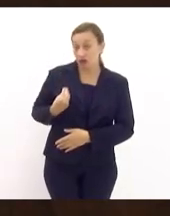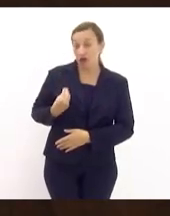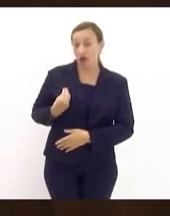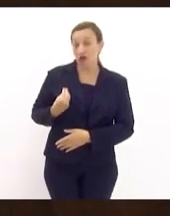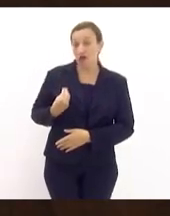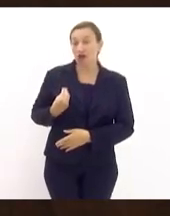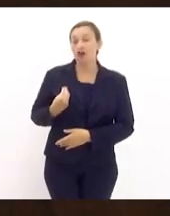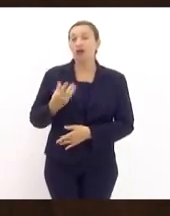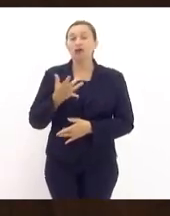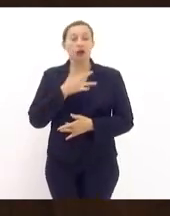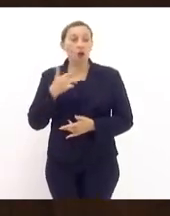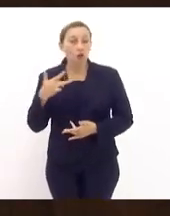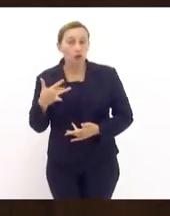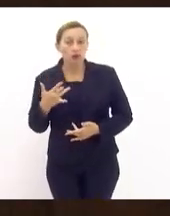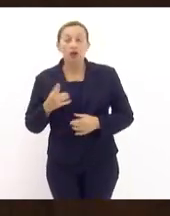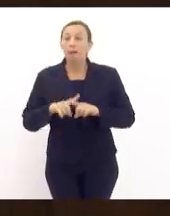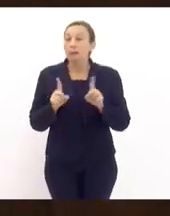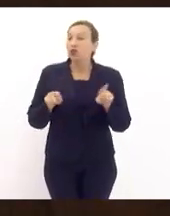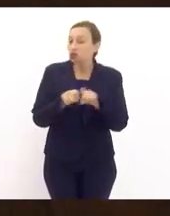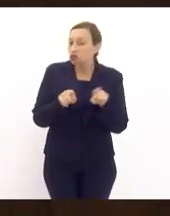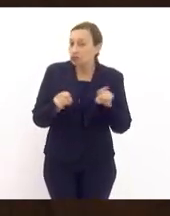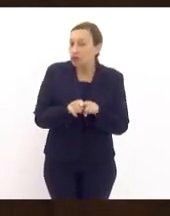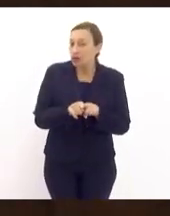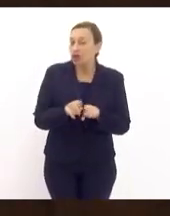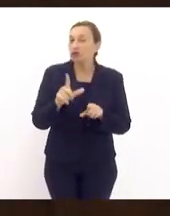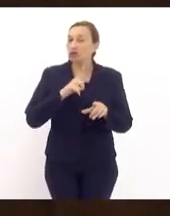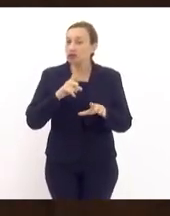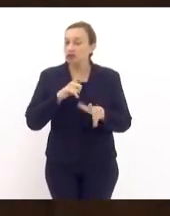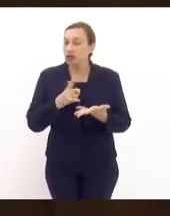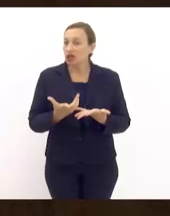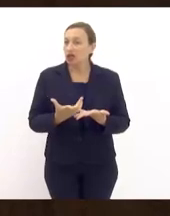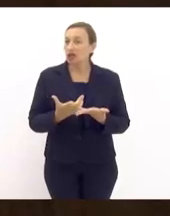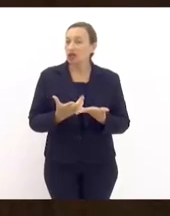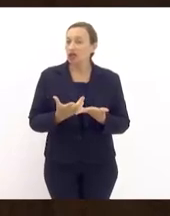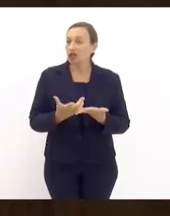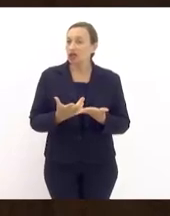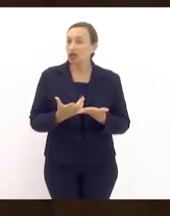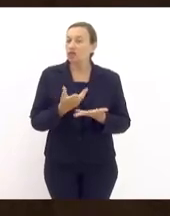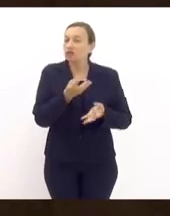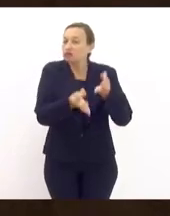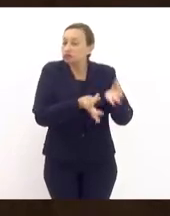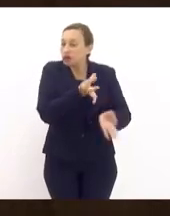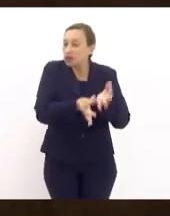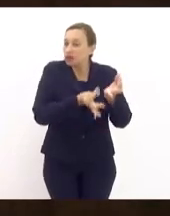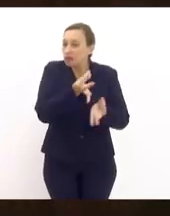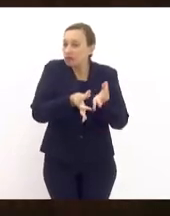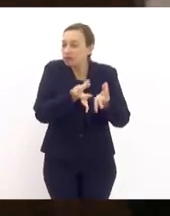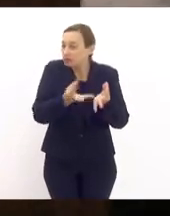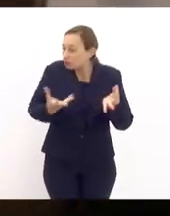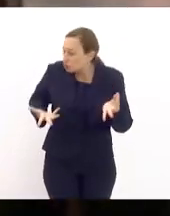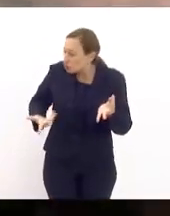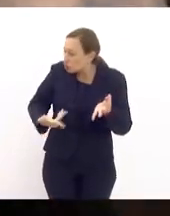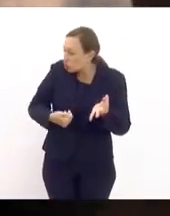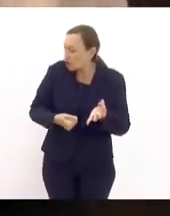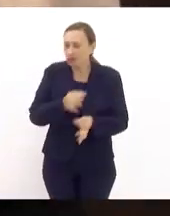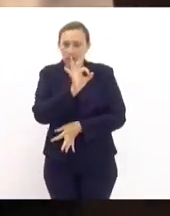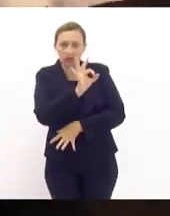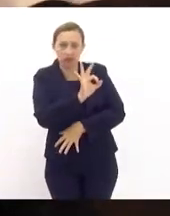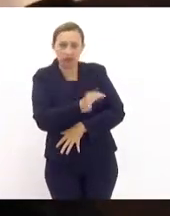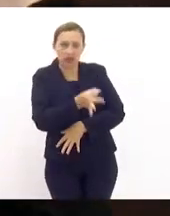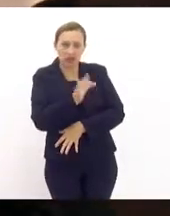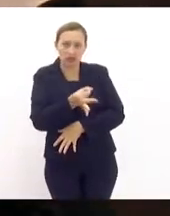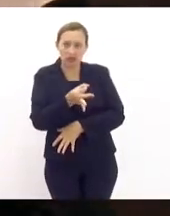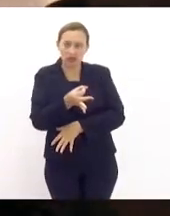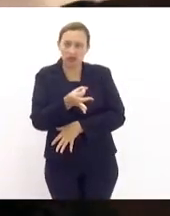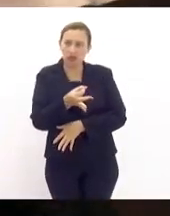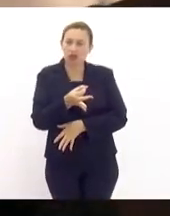em plenitude, mas também a gente tenha instrumentos para que esse tratamento possa, de fato, impactar na vida